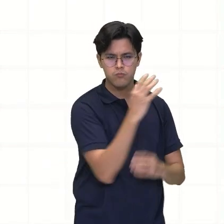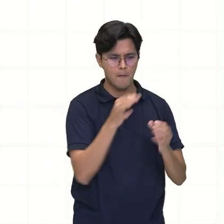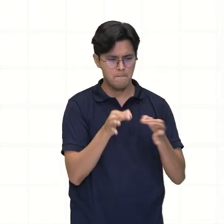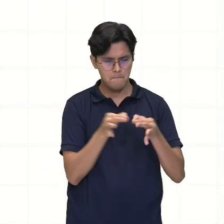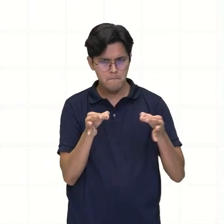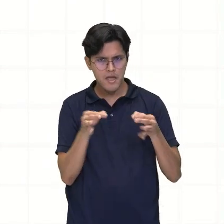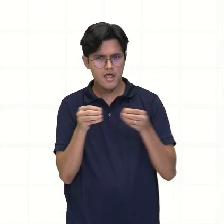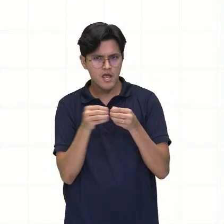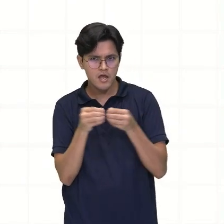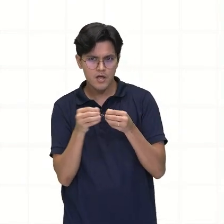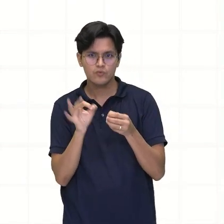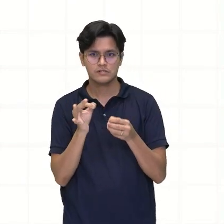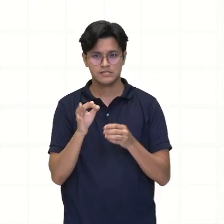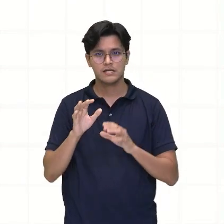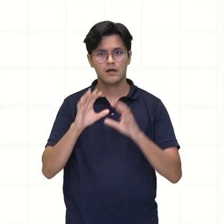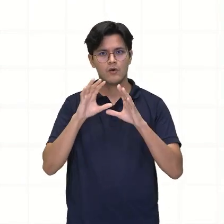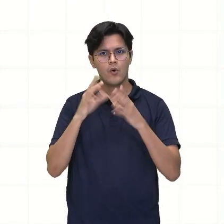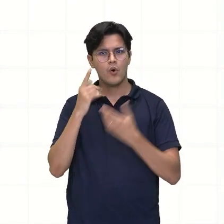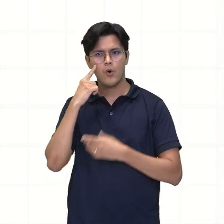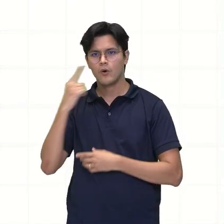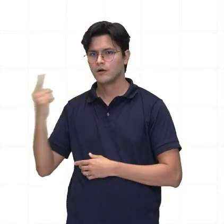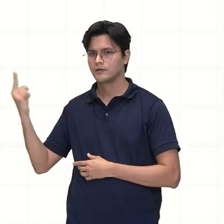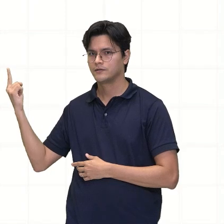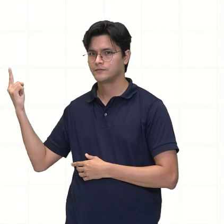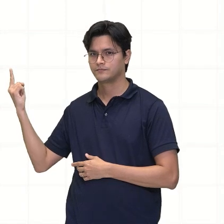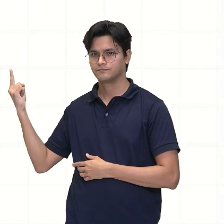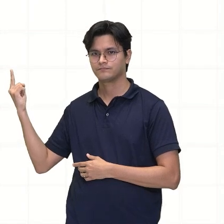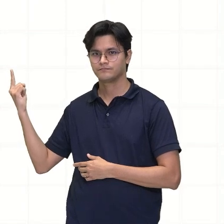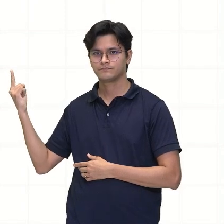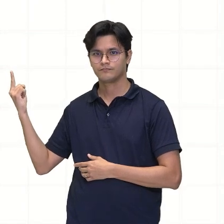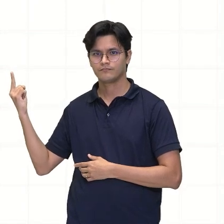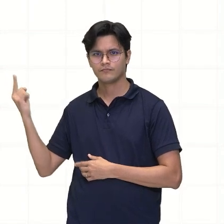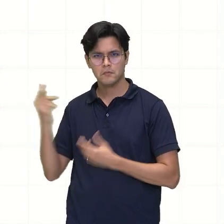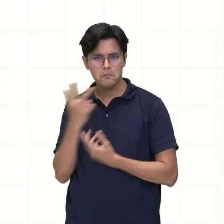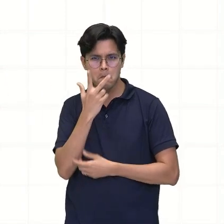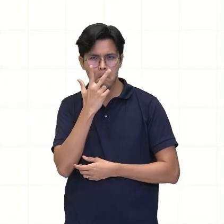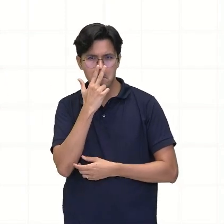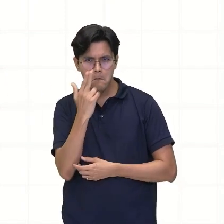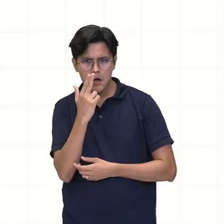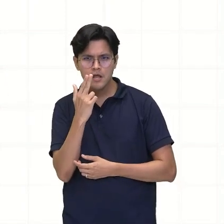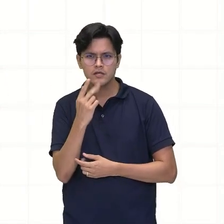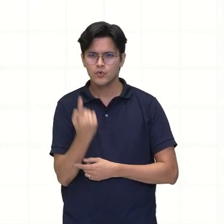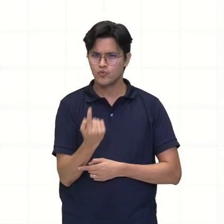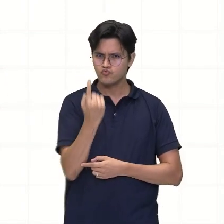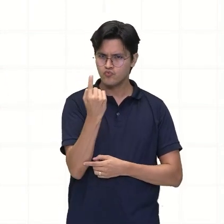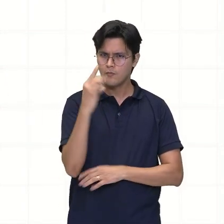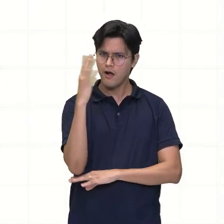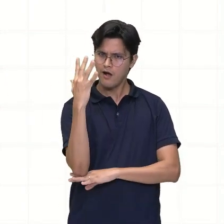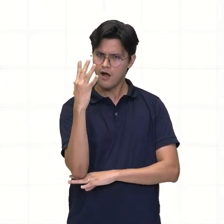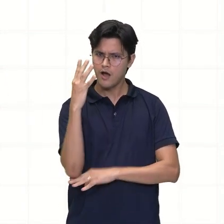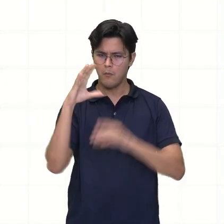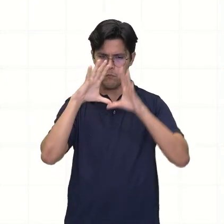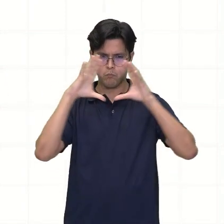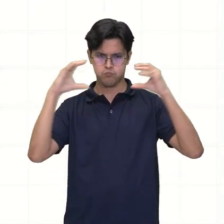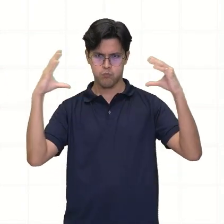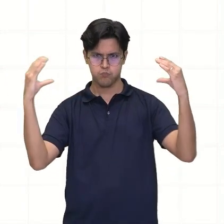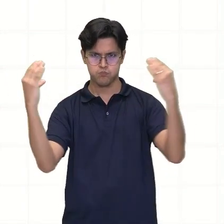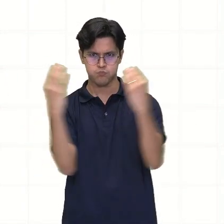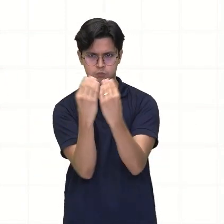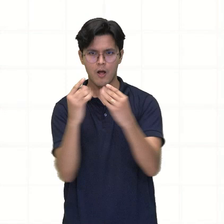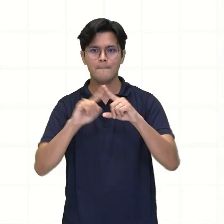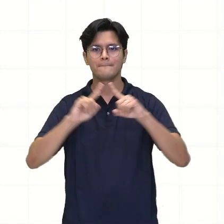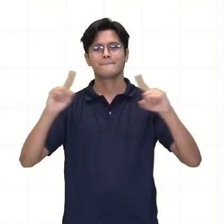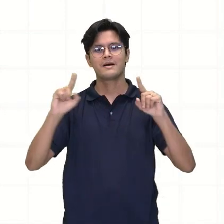na imagem aqui ao lado, parece que é uma árvore só, né? Uma copa só de uma árvore, mas, na verdade, não. Nós temos